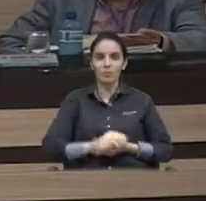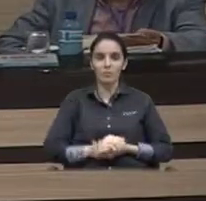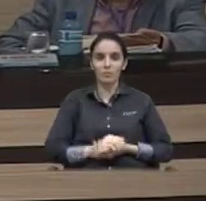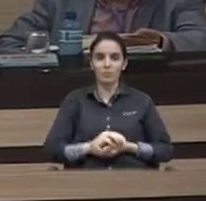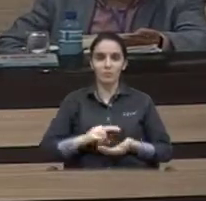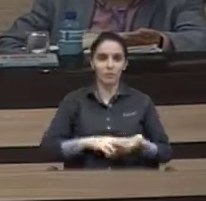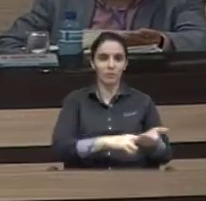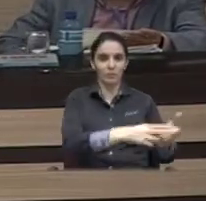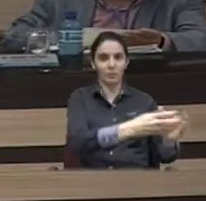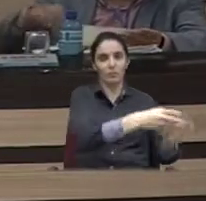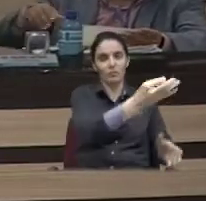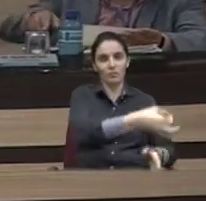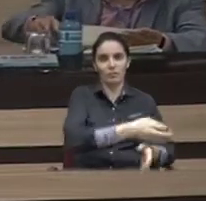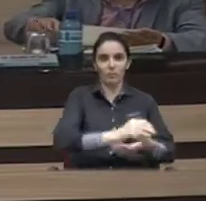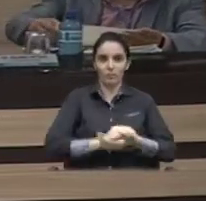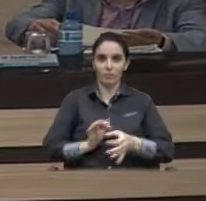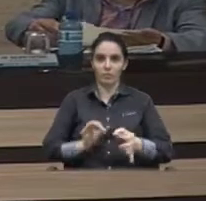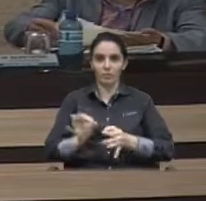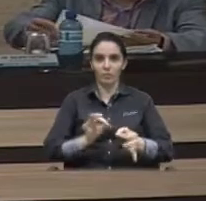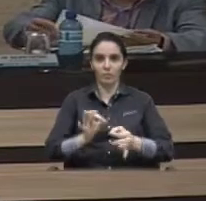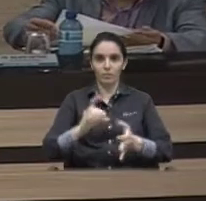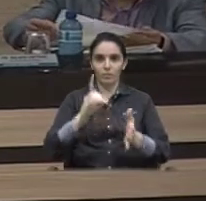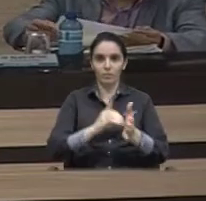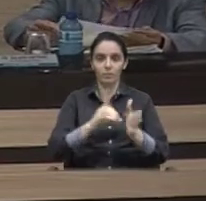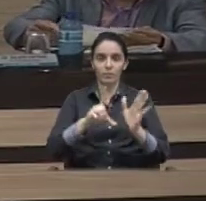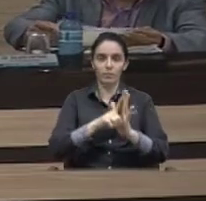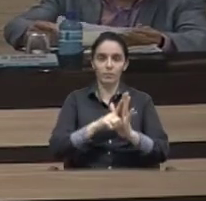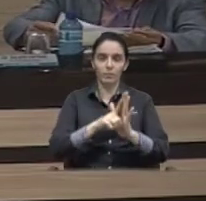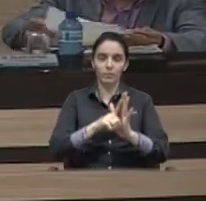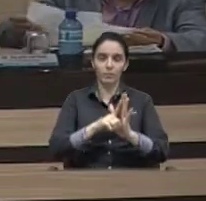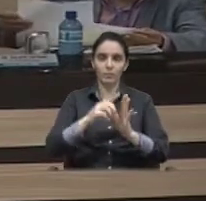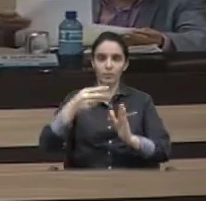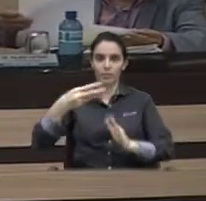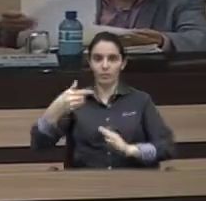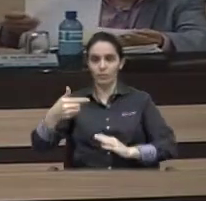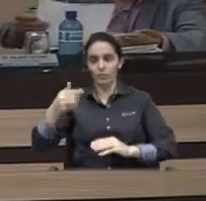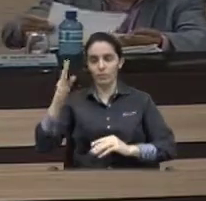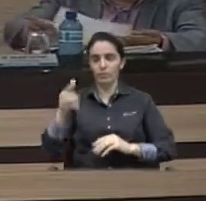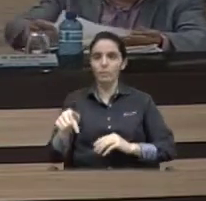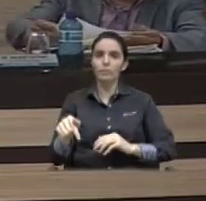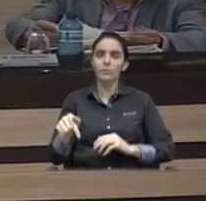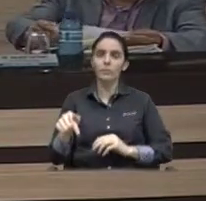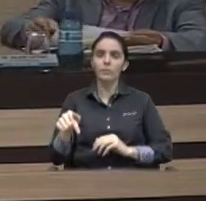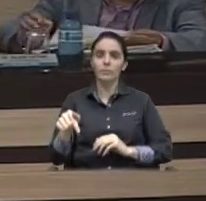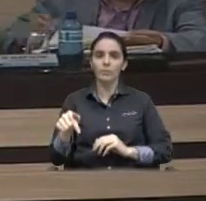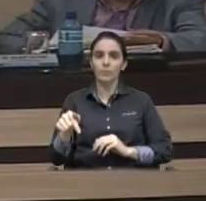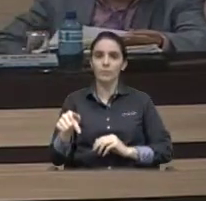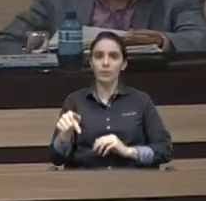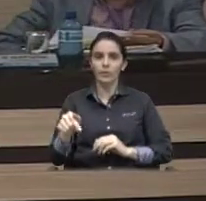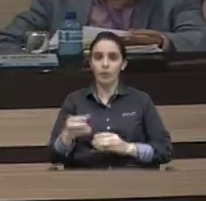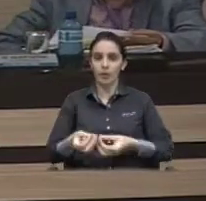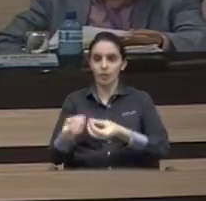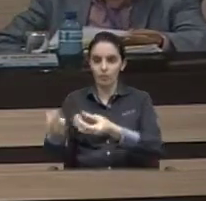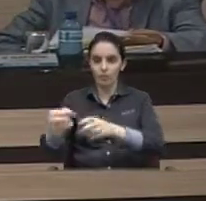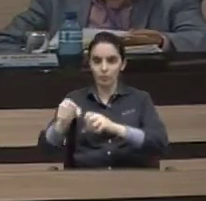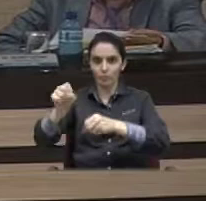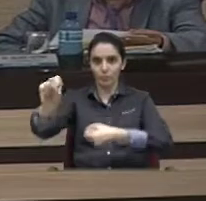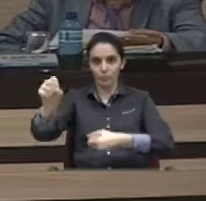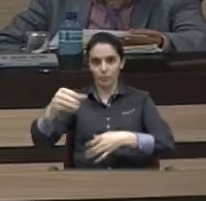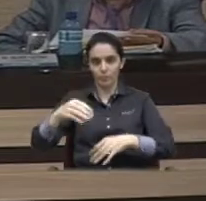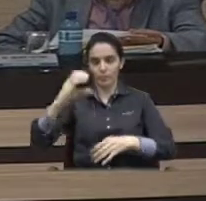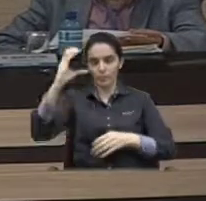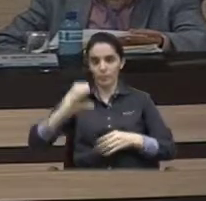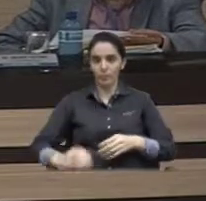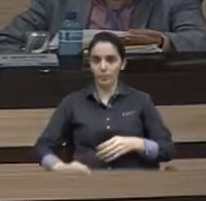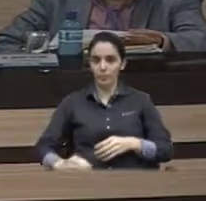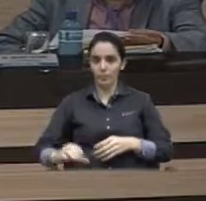Encaminhe-se às comissões competentes. Projeto de decreto legislativo número 32/2017, que concede o título de cidadão limeirense